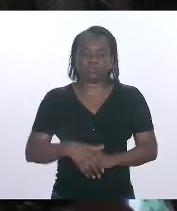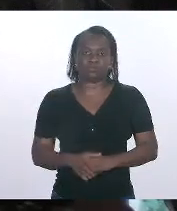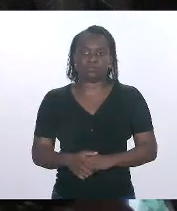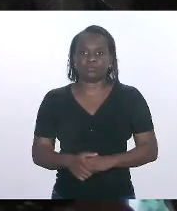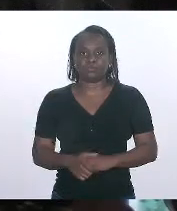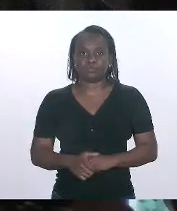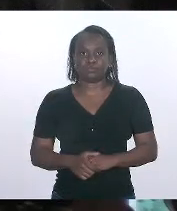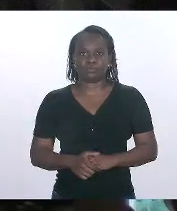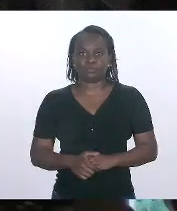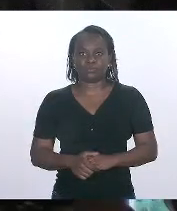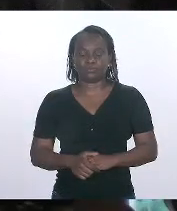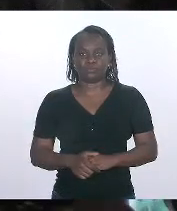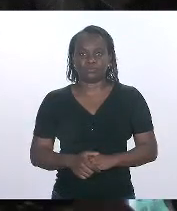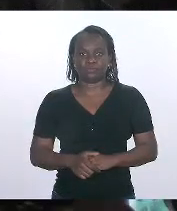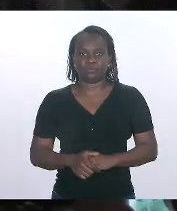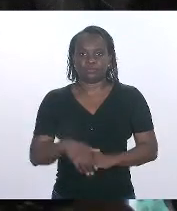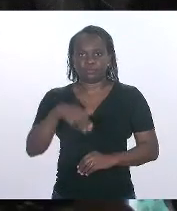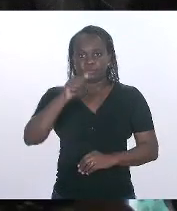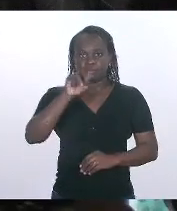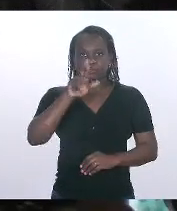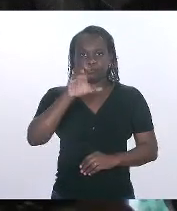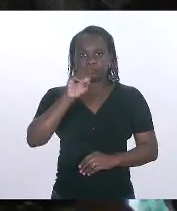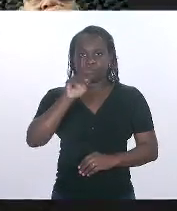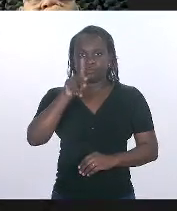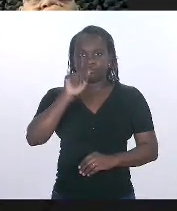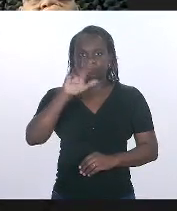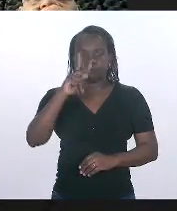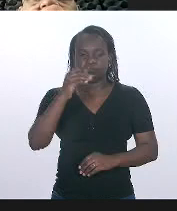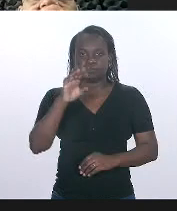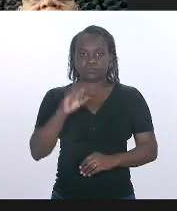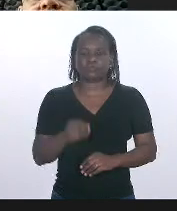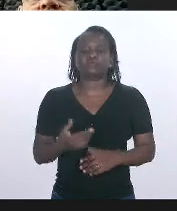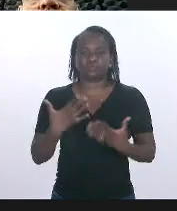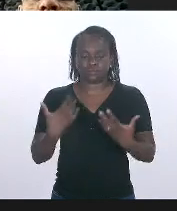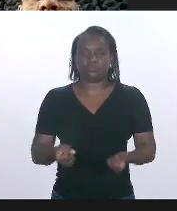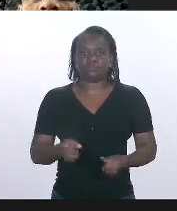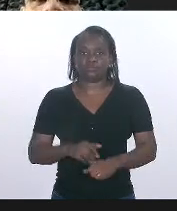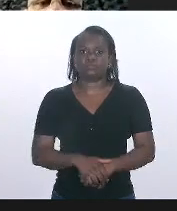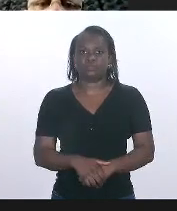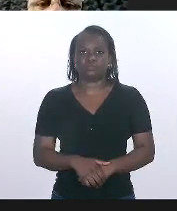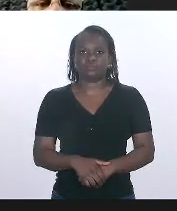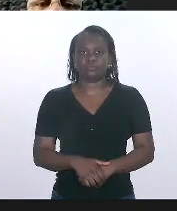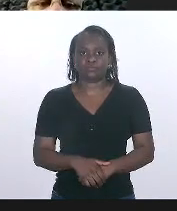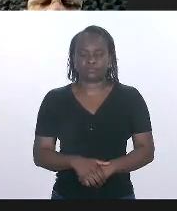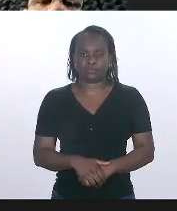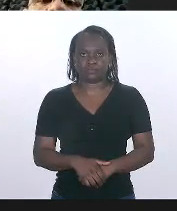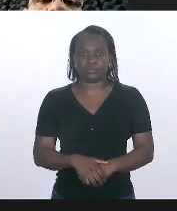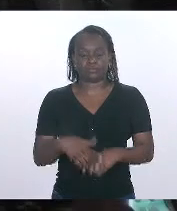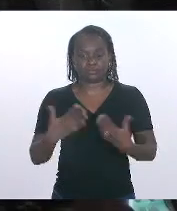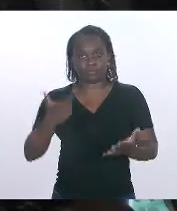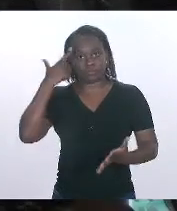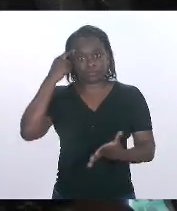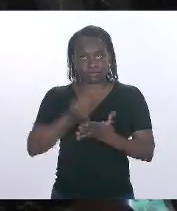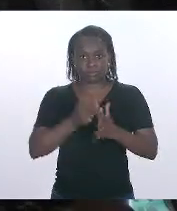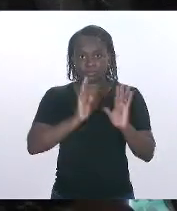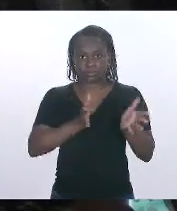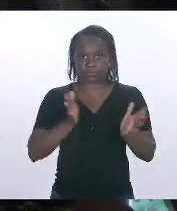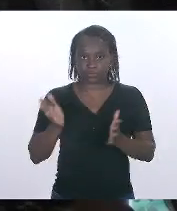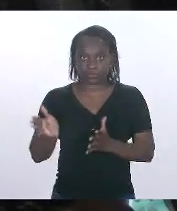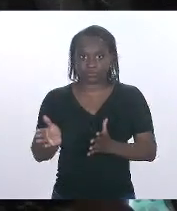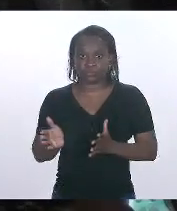Deputado Rodrigo Amorim. Deputado Márcio Pacheco. Favorável, presidente. Com os pareceres